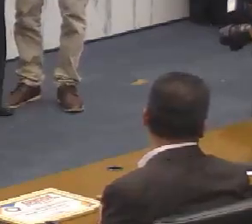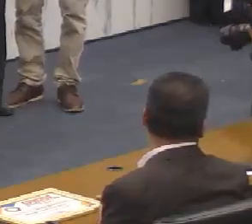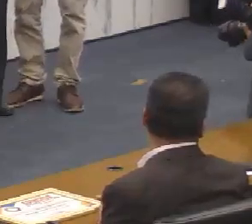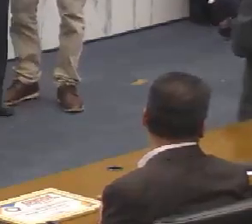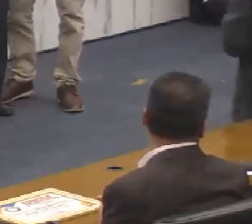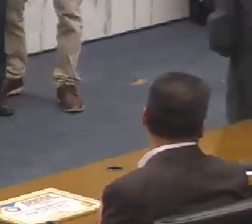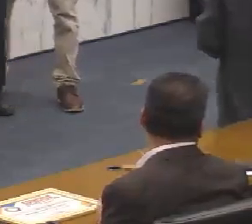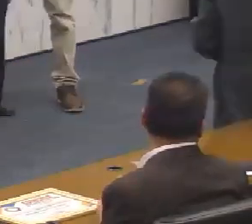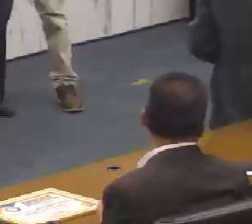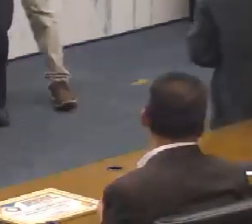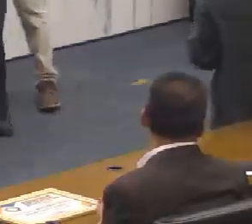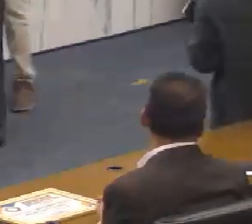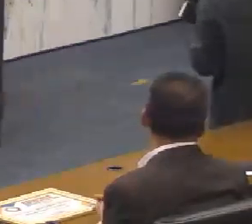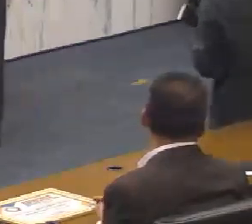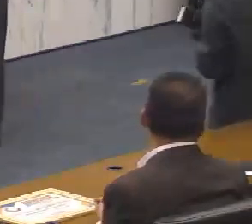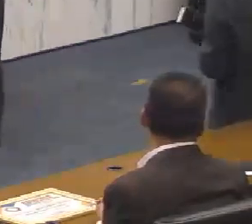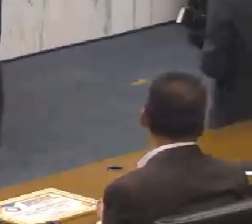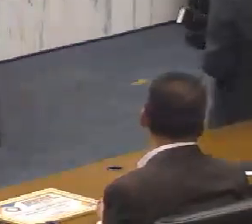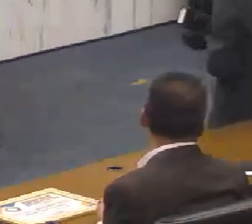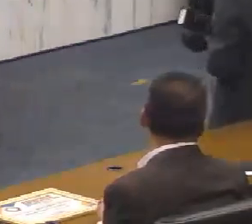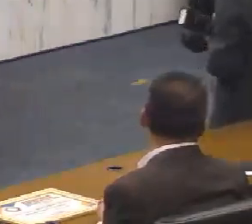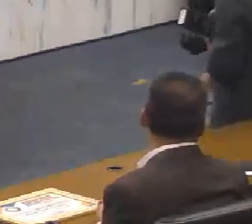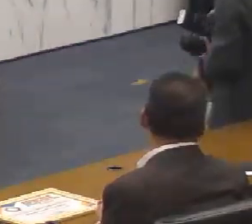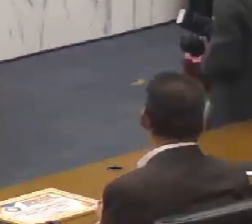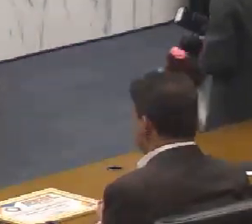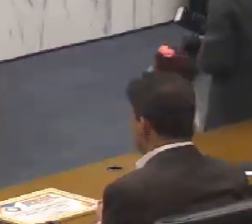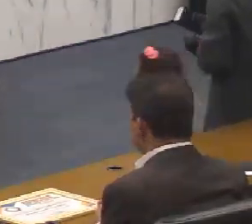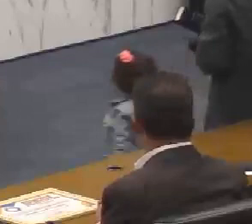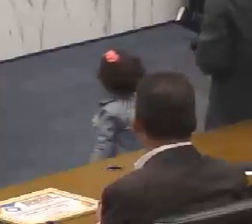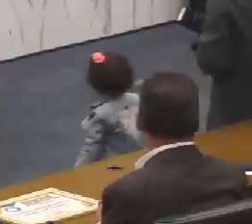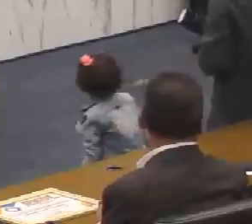preciso saber viver